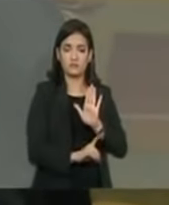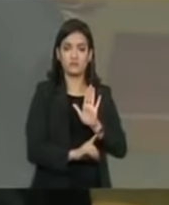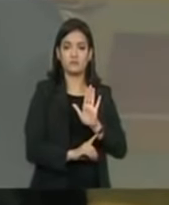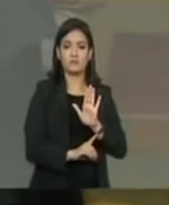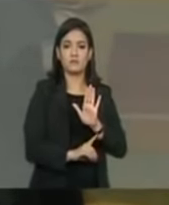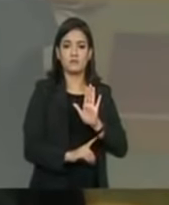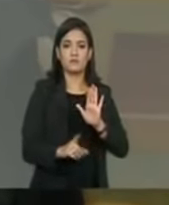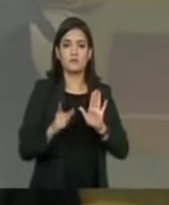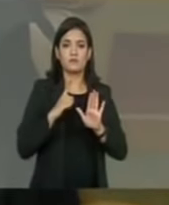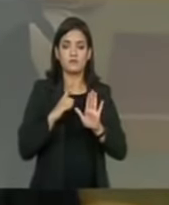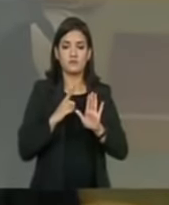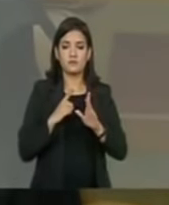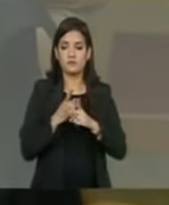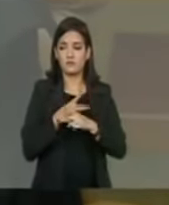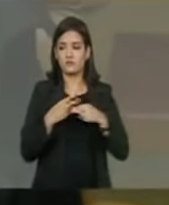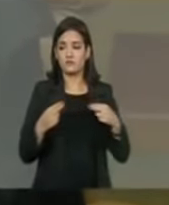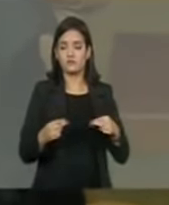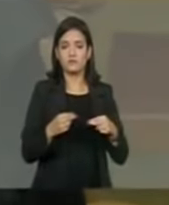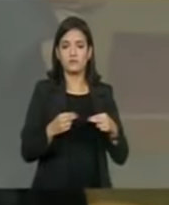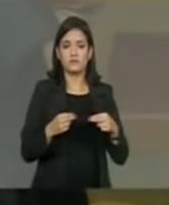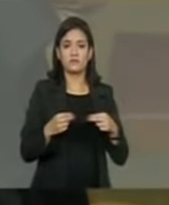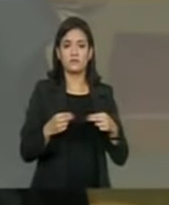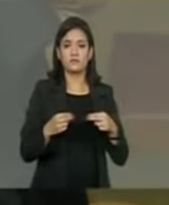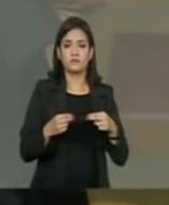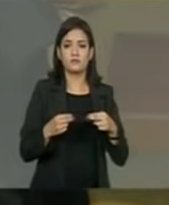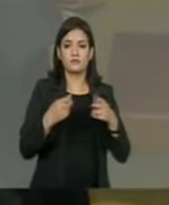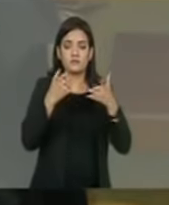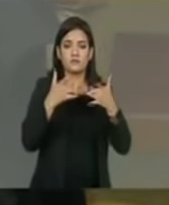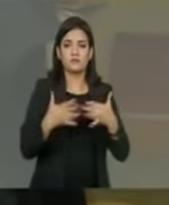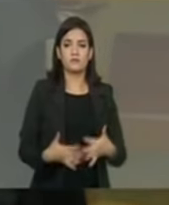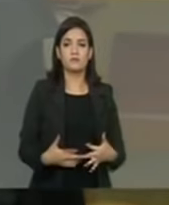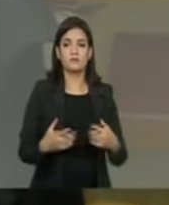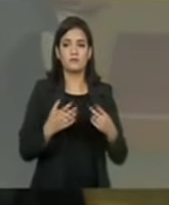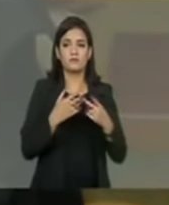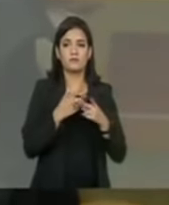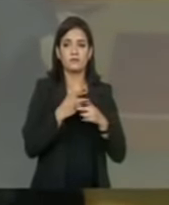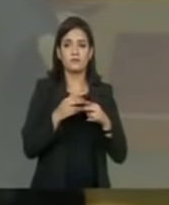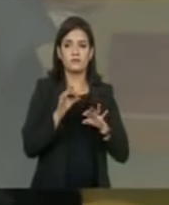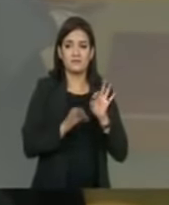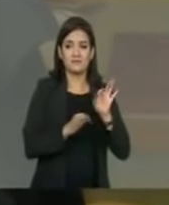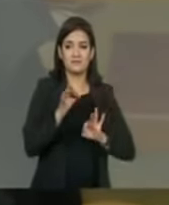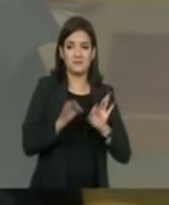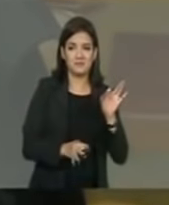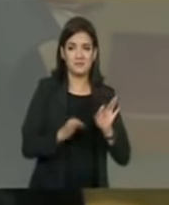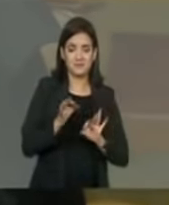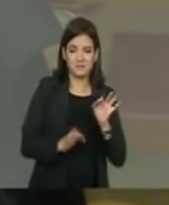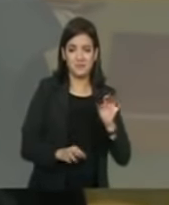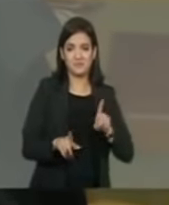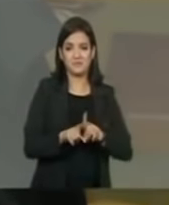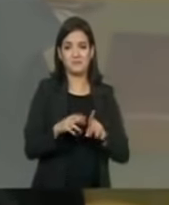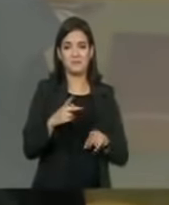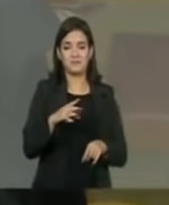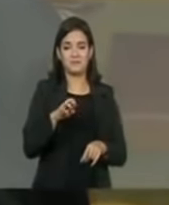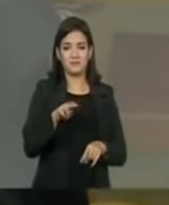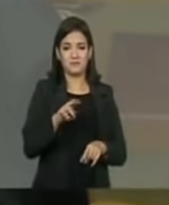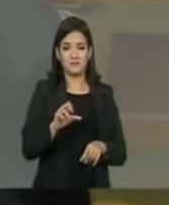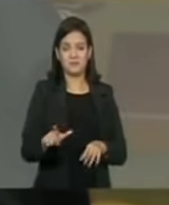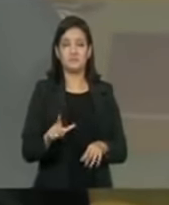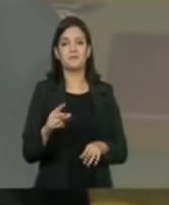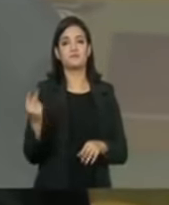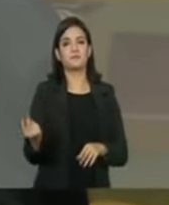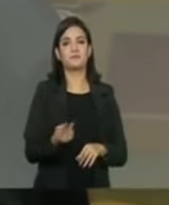fundamentos que justificam a coisa julgada e no caso a coisa julgada penal como um dos valores